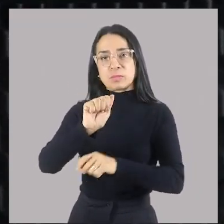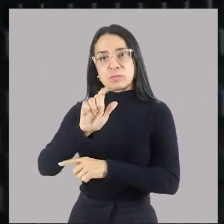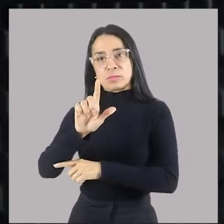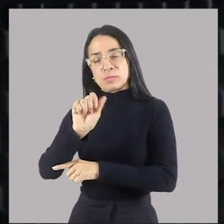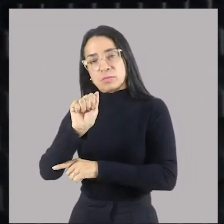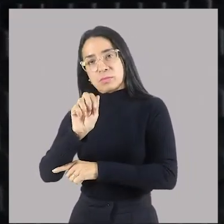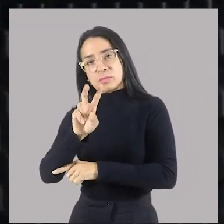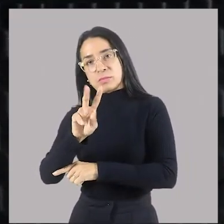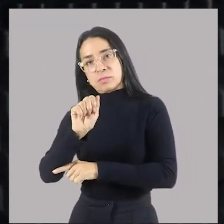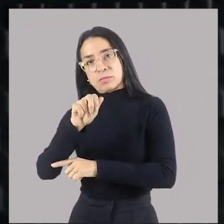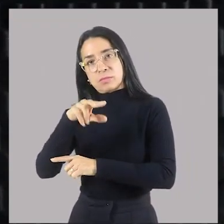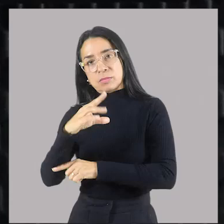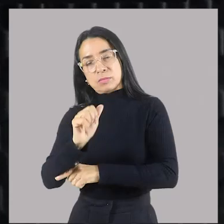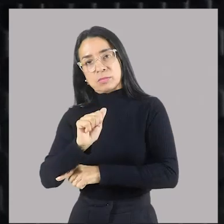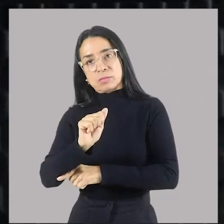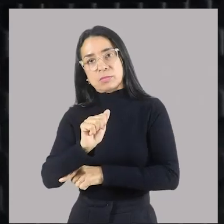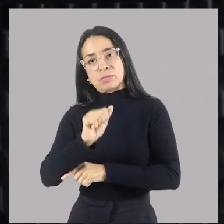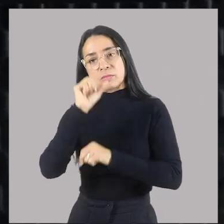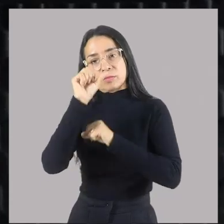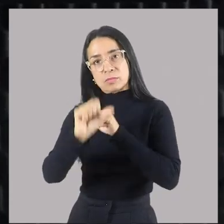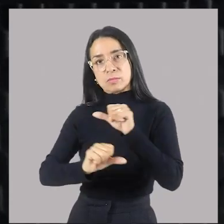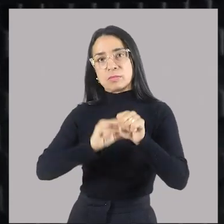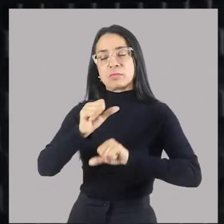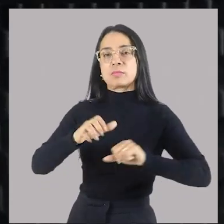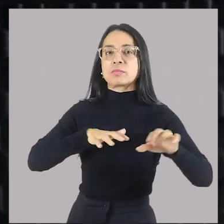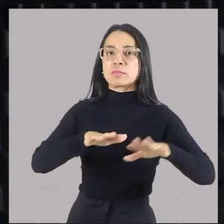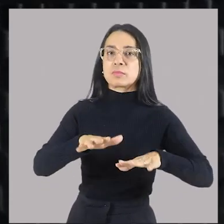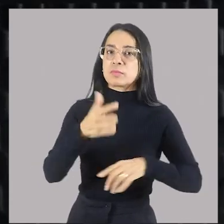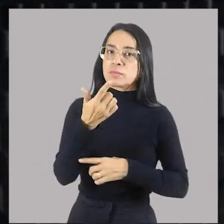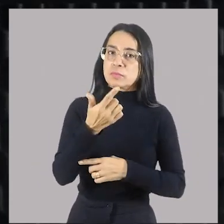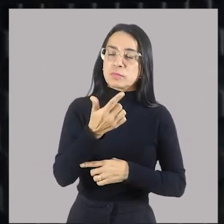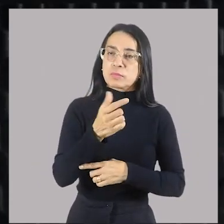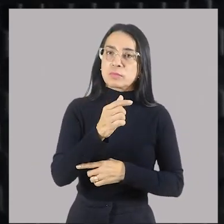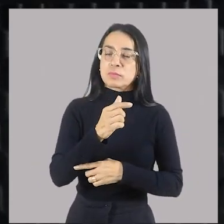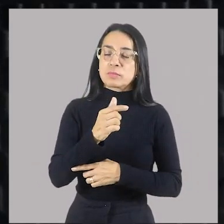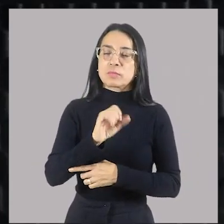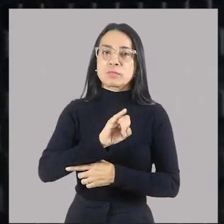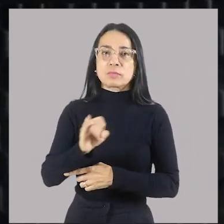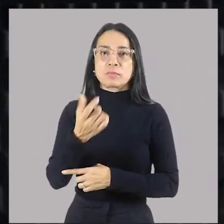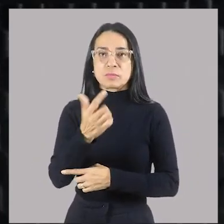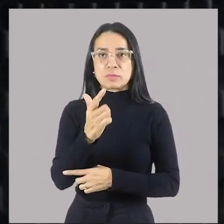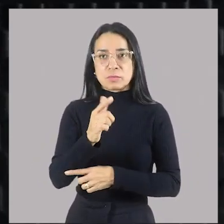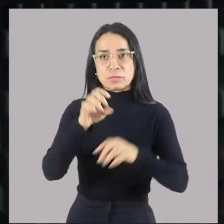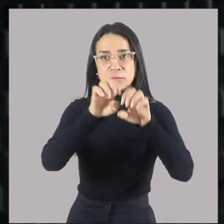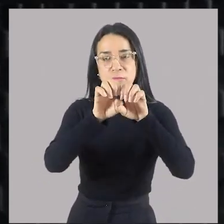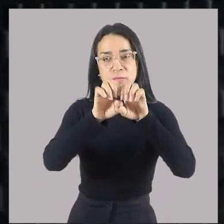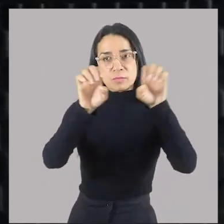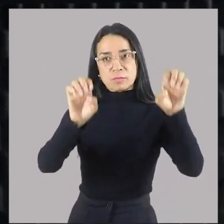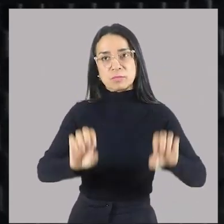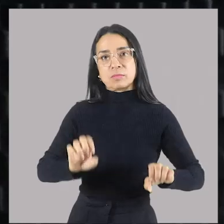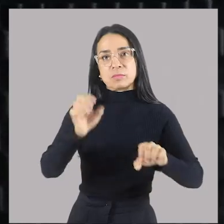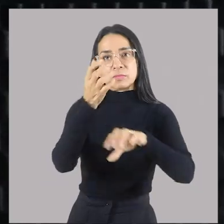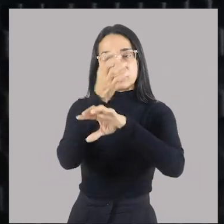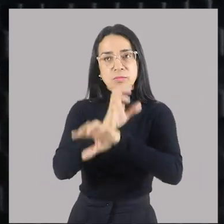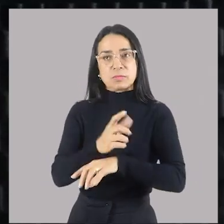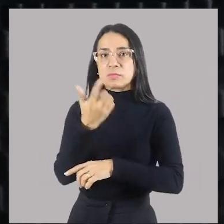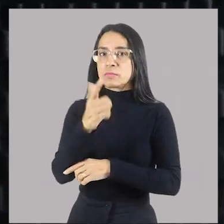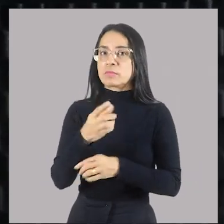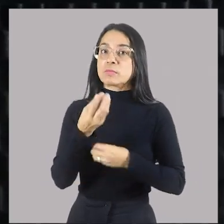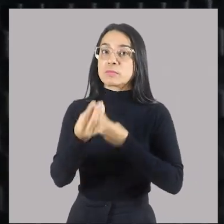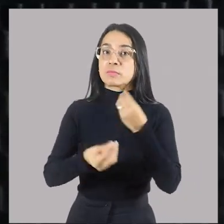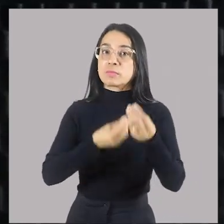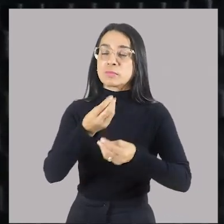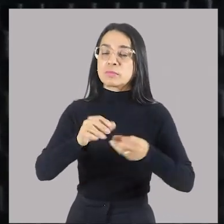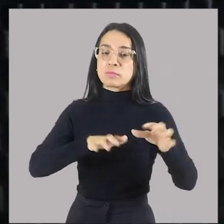vai gerar o movimento. Sem ter essa estrutura óssea, não teria como ter o movimento. Isso ocorre através